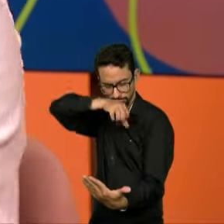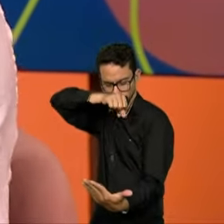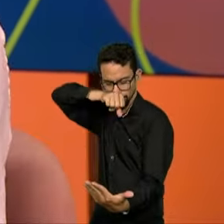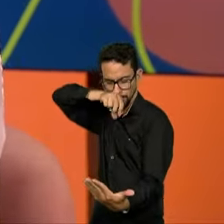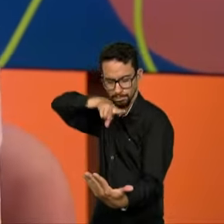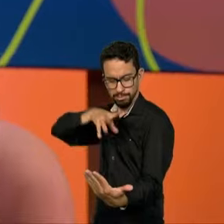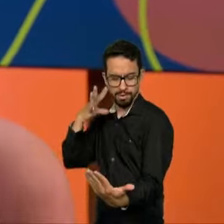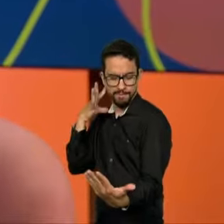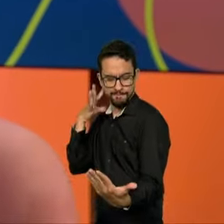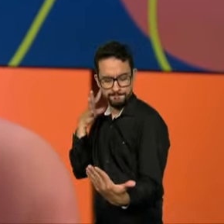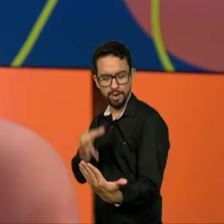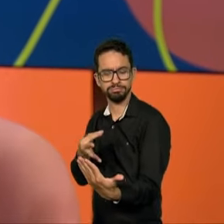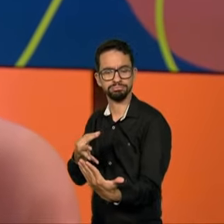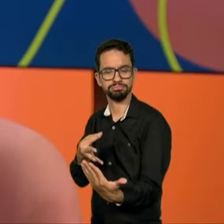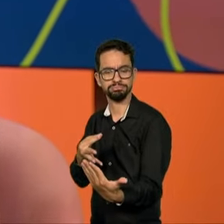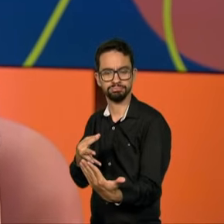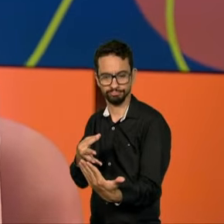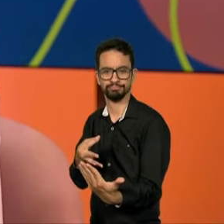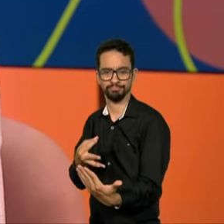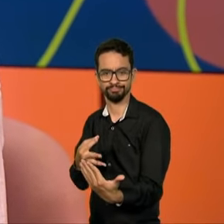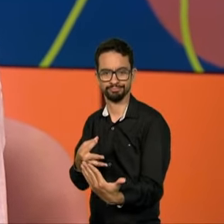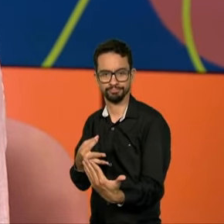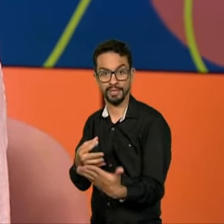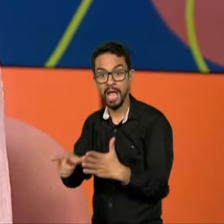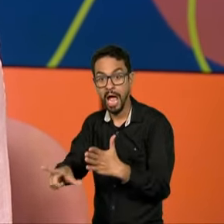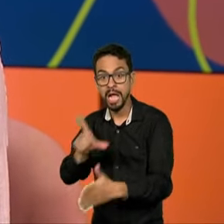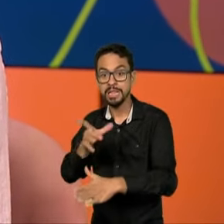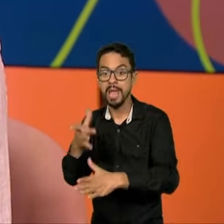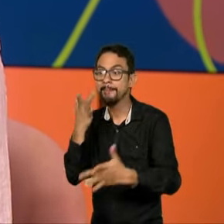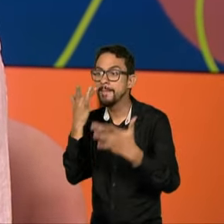lá. E aí, a gente, antes de começar a peça,